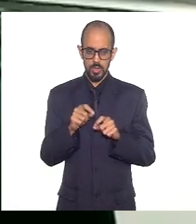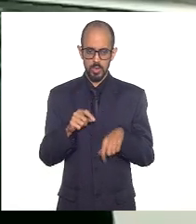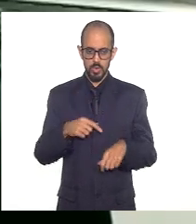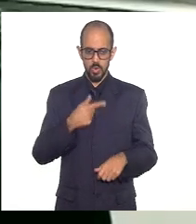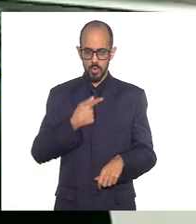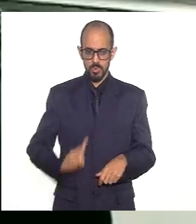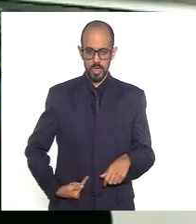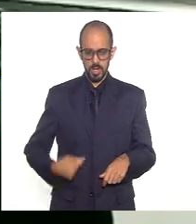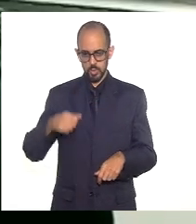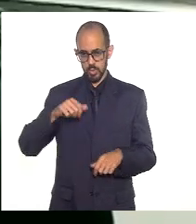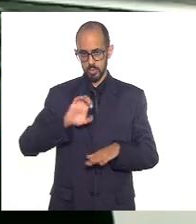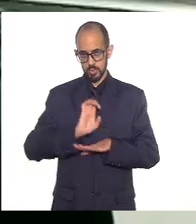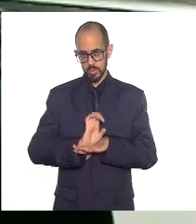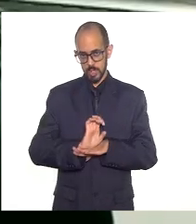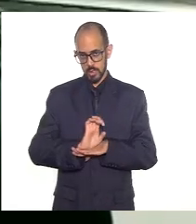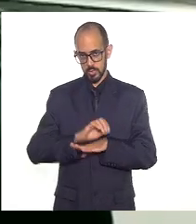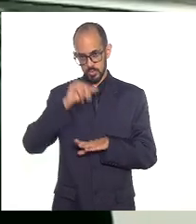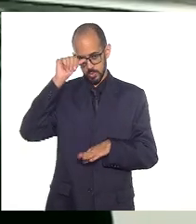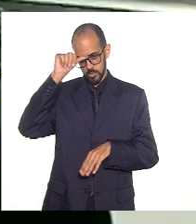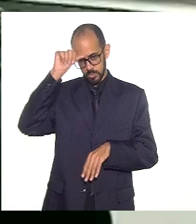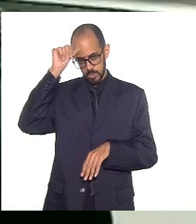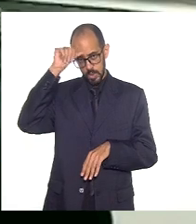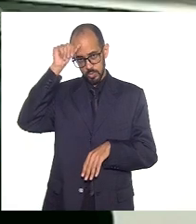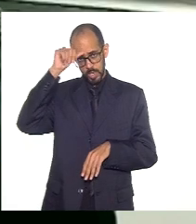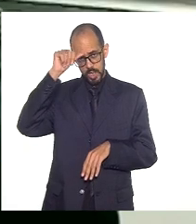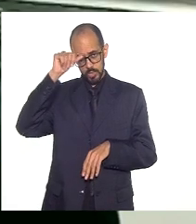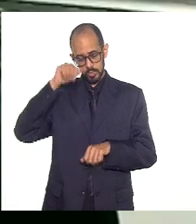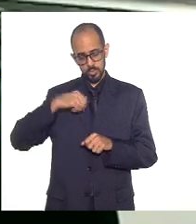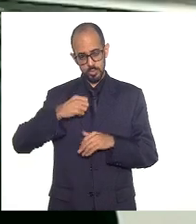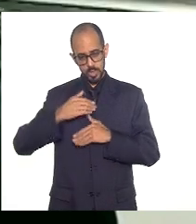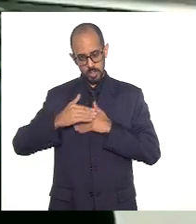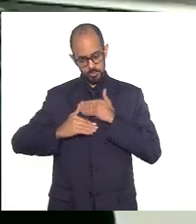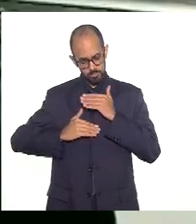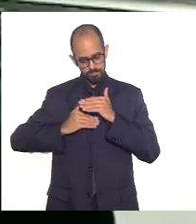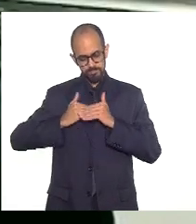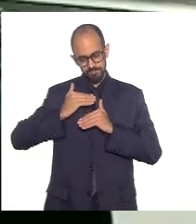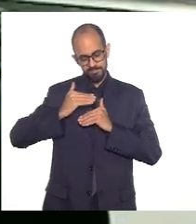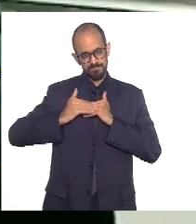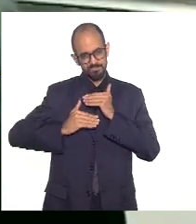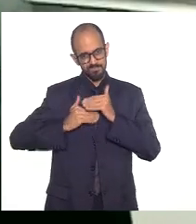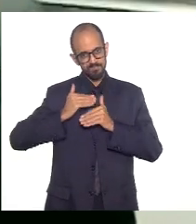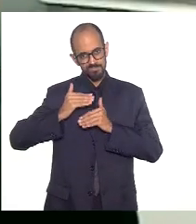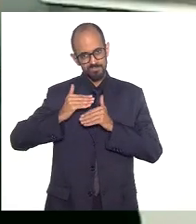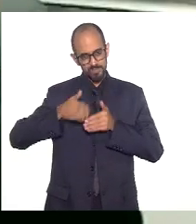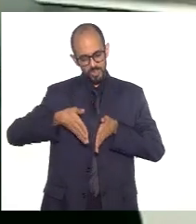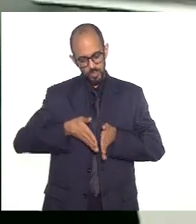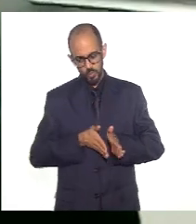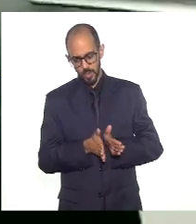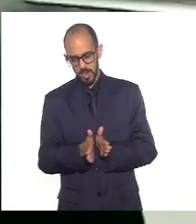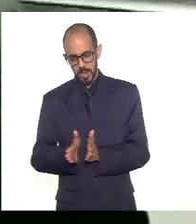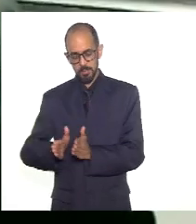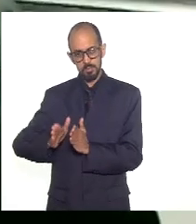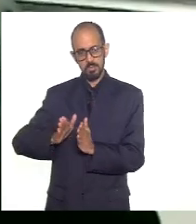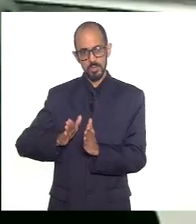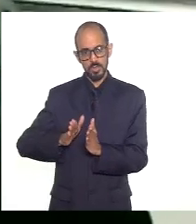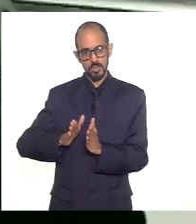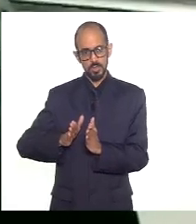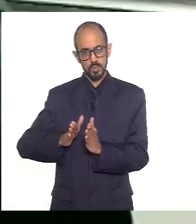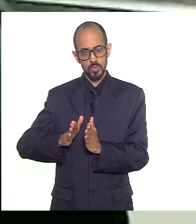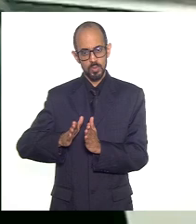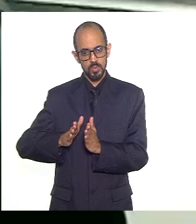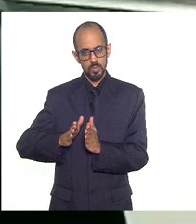do Estado está dando passos em direção a uma